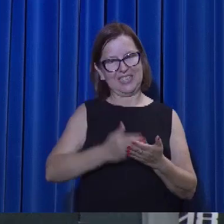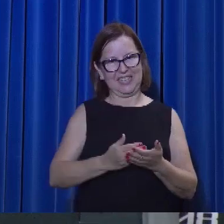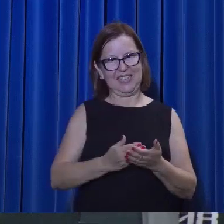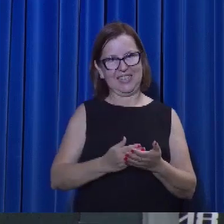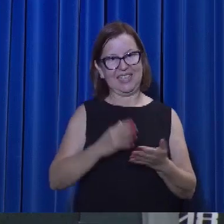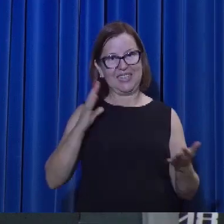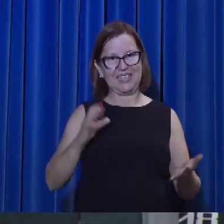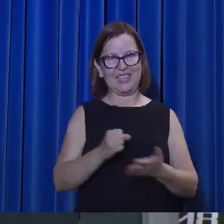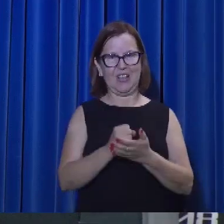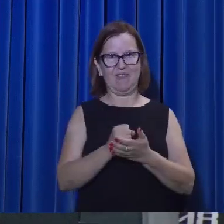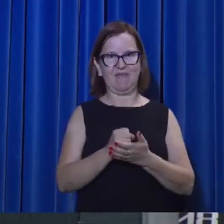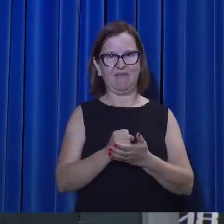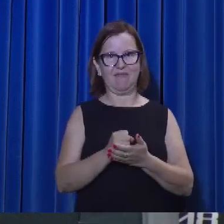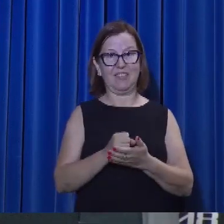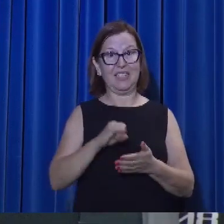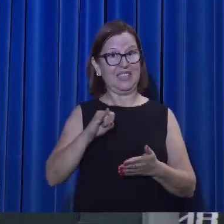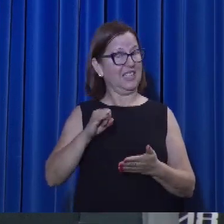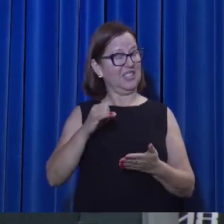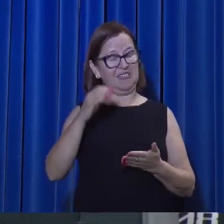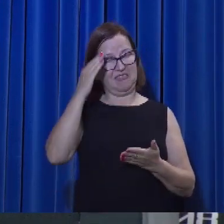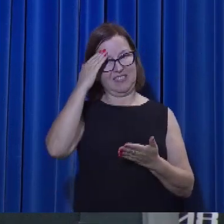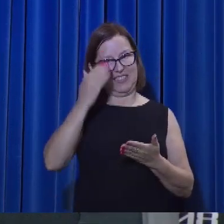E aí como é que a gente reage a ela?